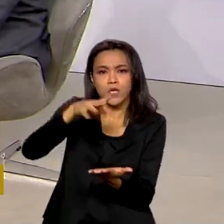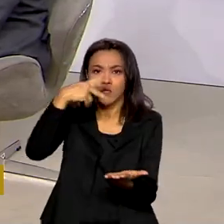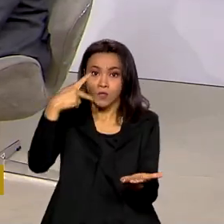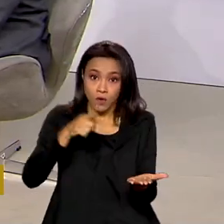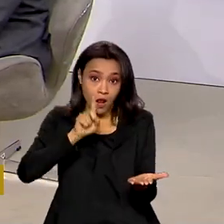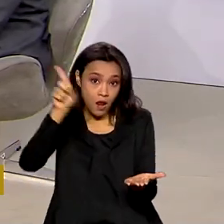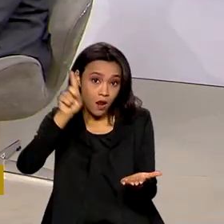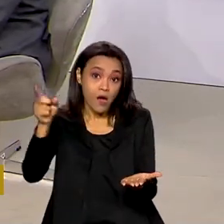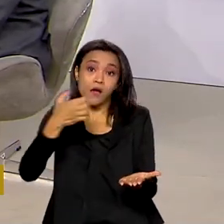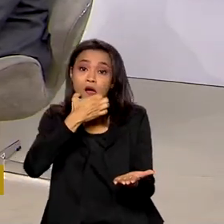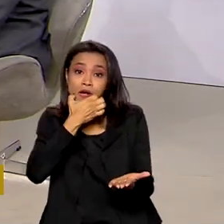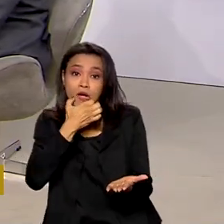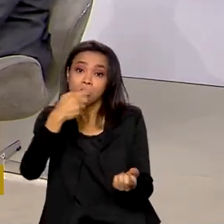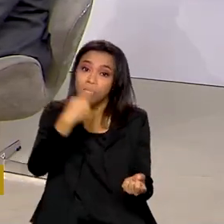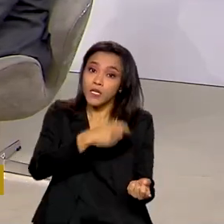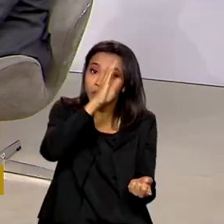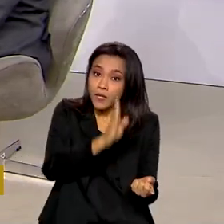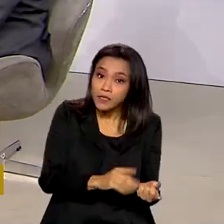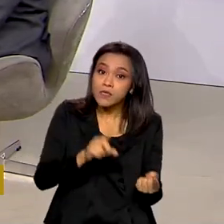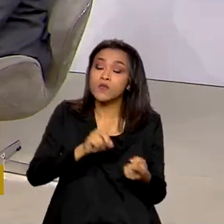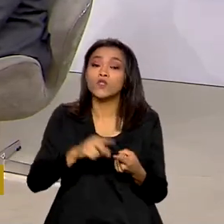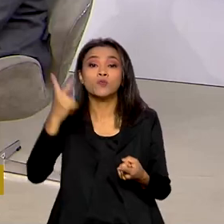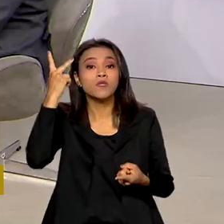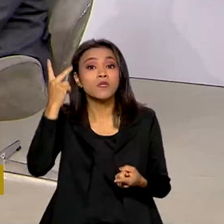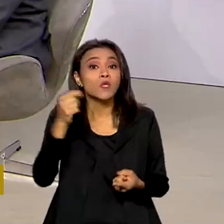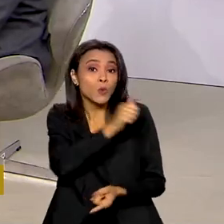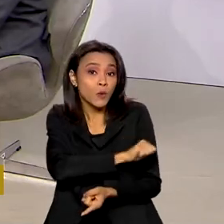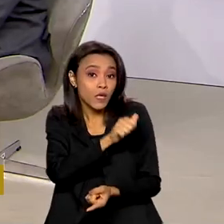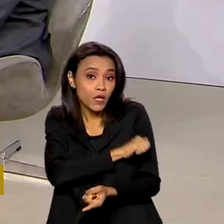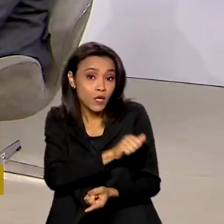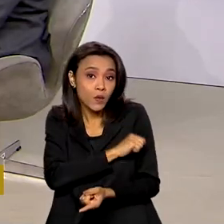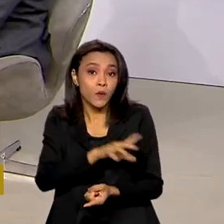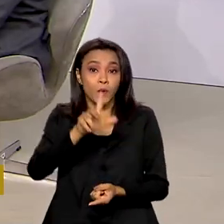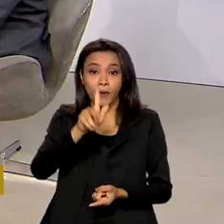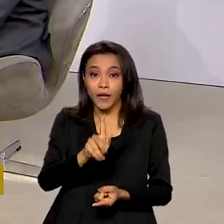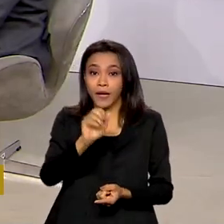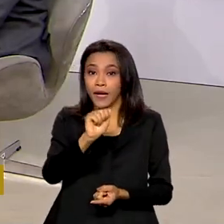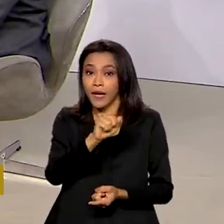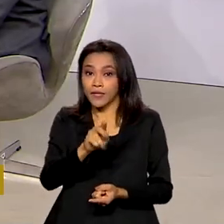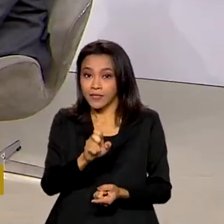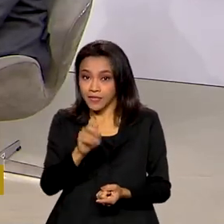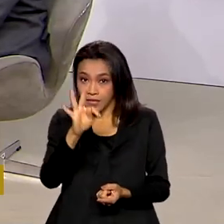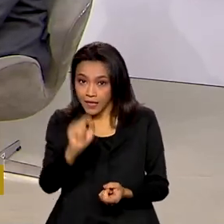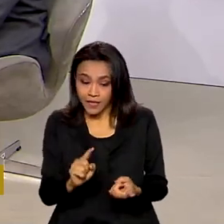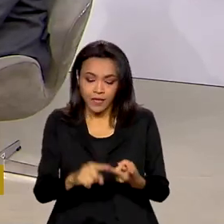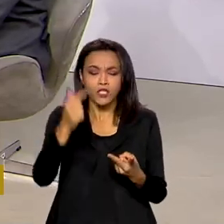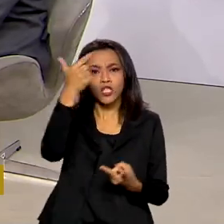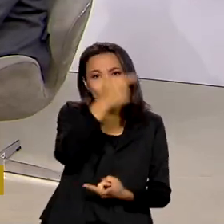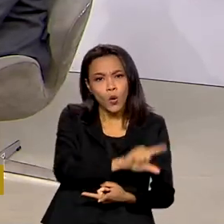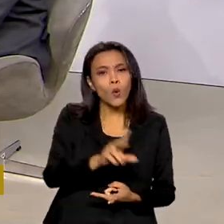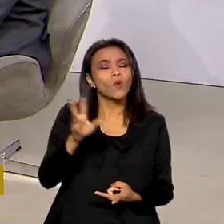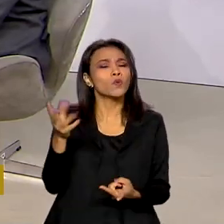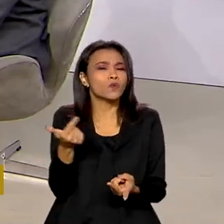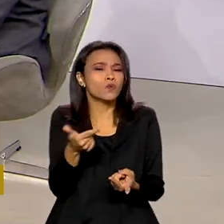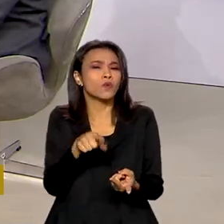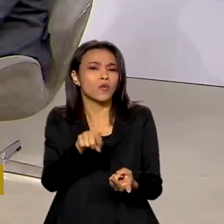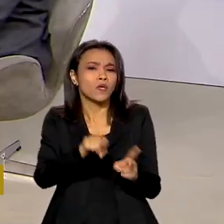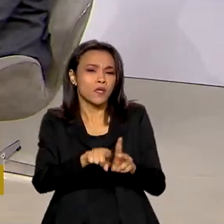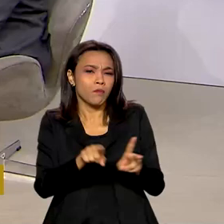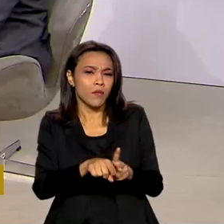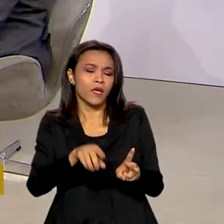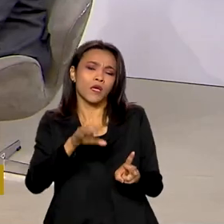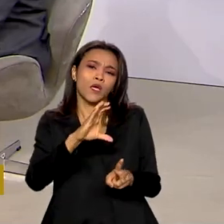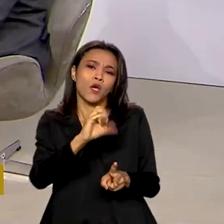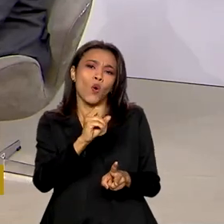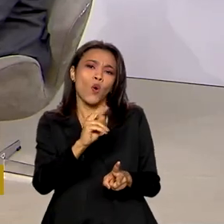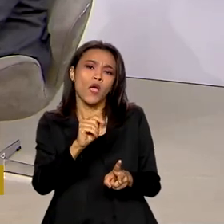Brasil. No Brasil, por exemplo, a Gazeta do Rio de Janeiro, nós tínhamos o Revérbero Constitucional, tínhamos o jornal do Hipólito da Costa, o Correio Brasiliense, e